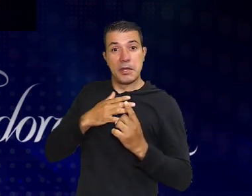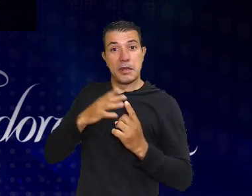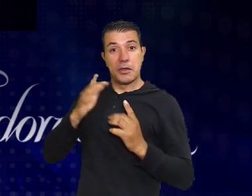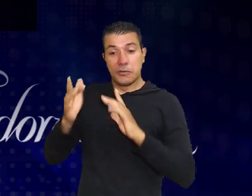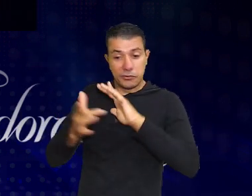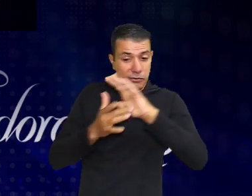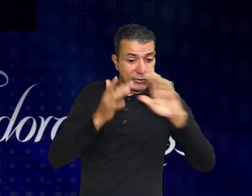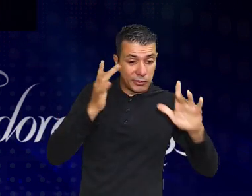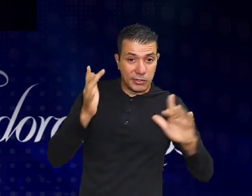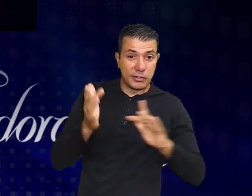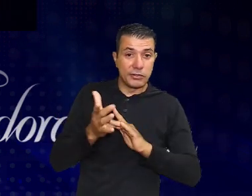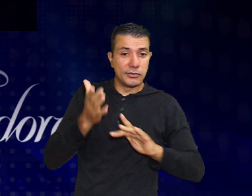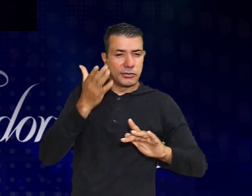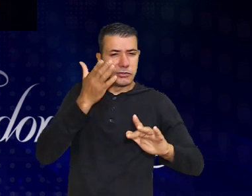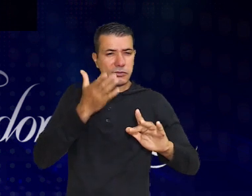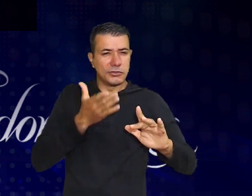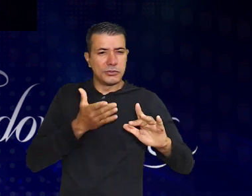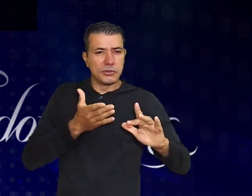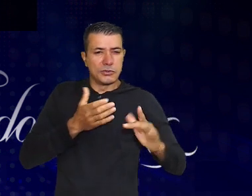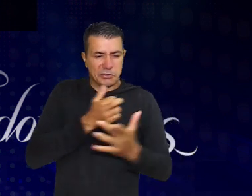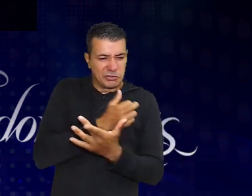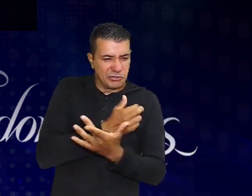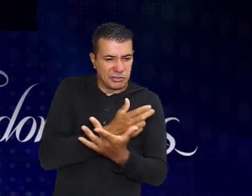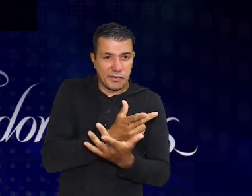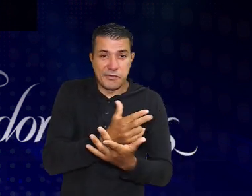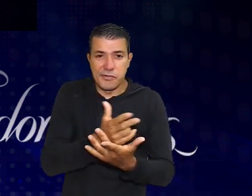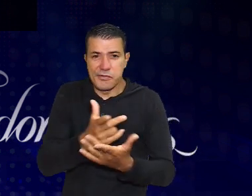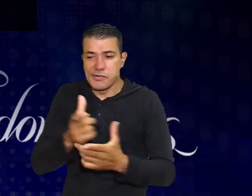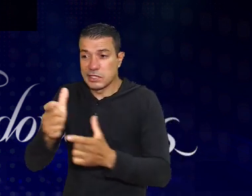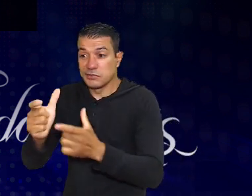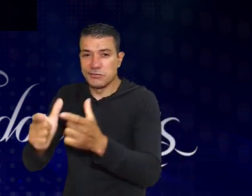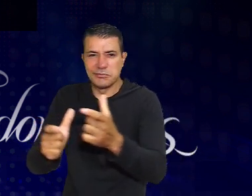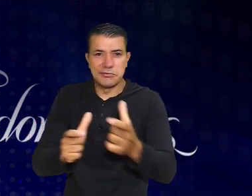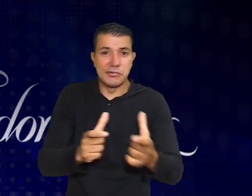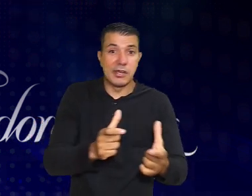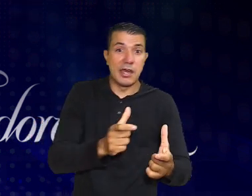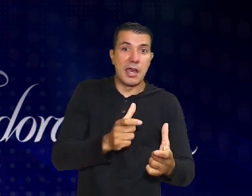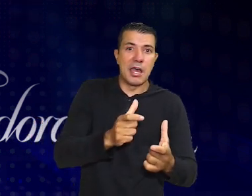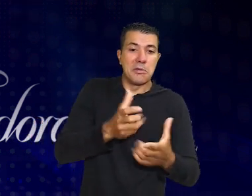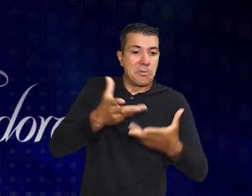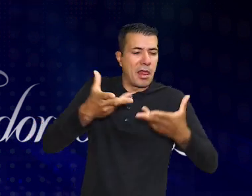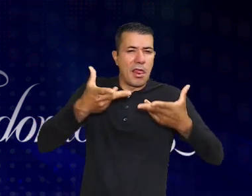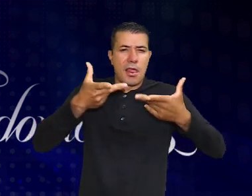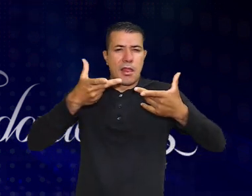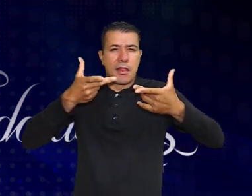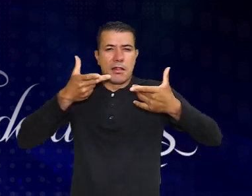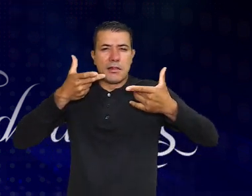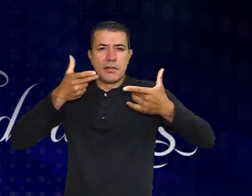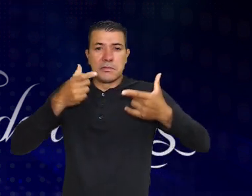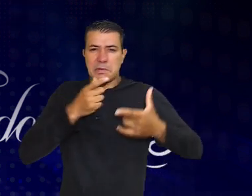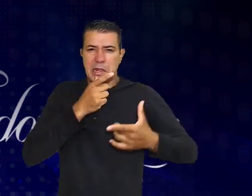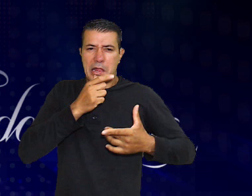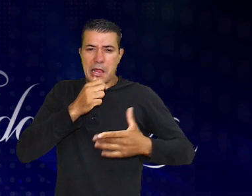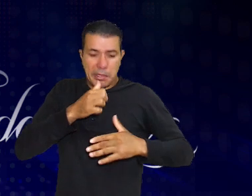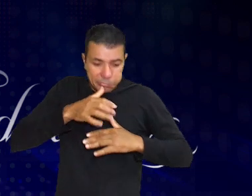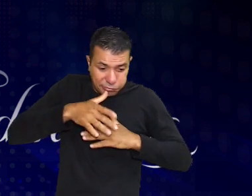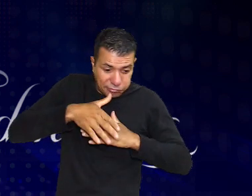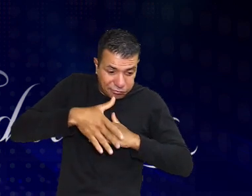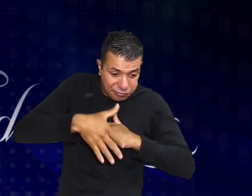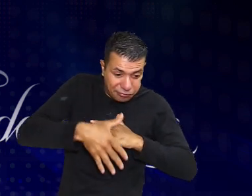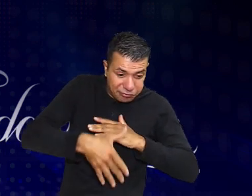Meu pastor me leva a lugares altos, de água limpa